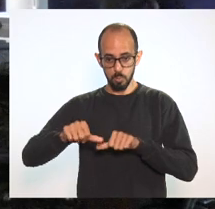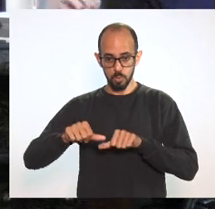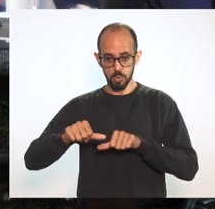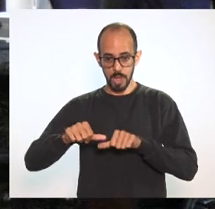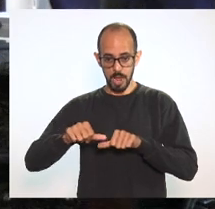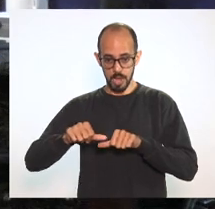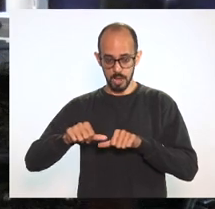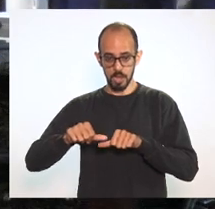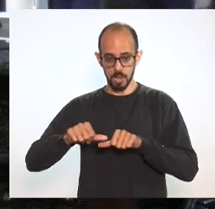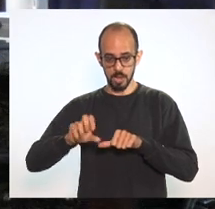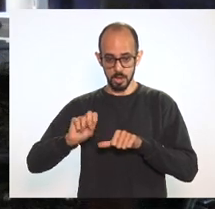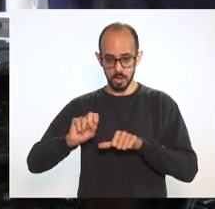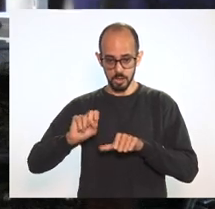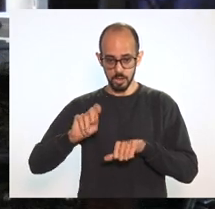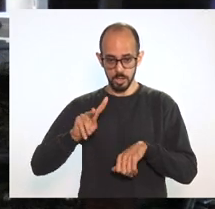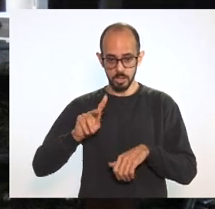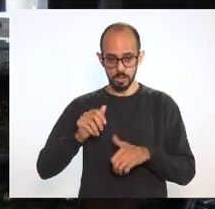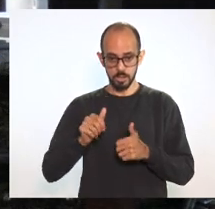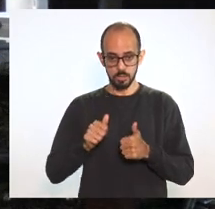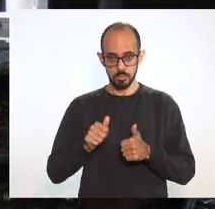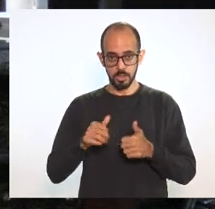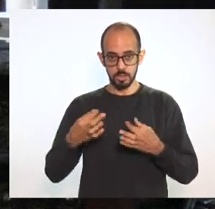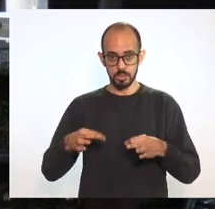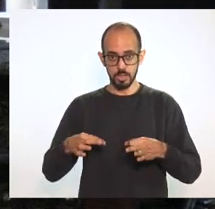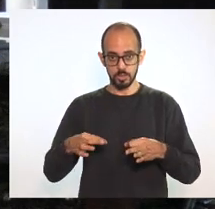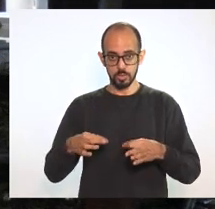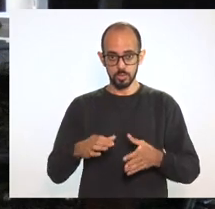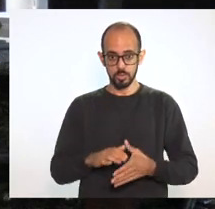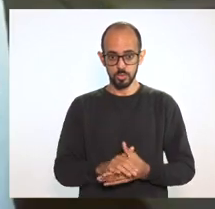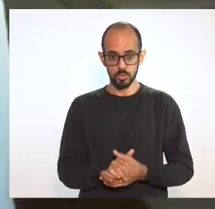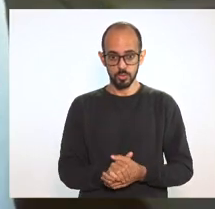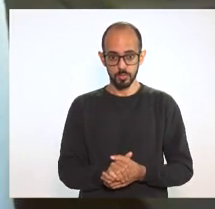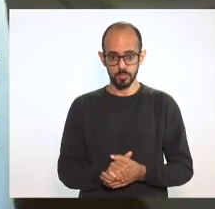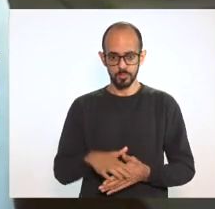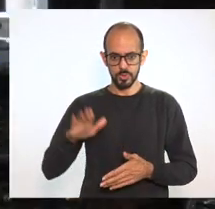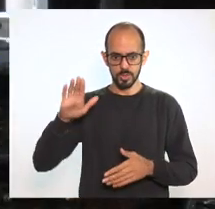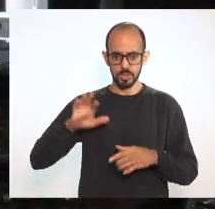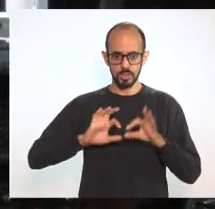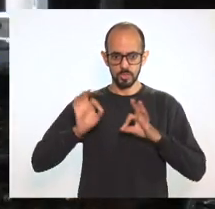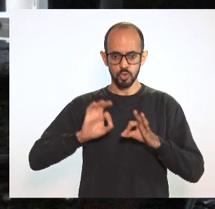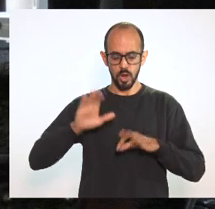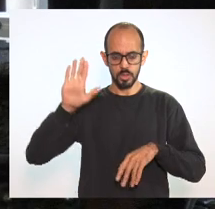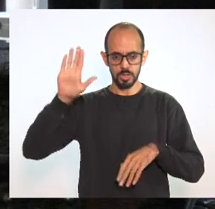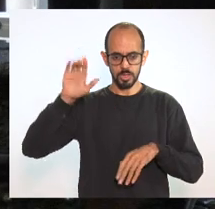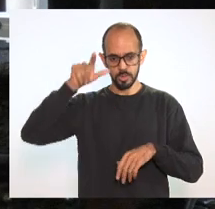substitutivo, com as emendas. Senhor presidente, questão de ordem. Deputado Luiz.